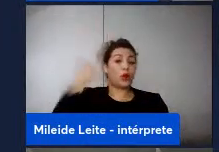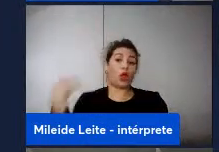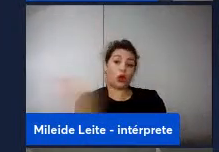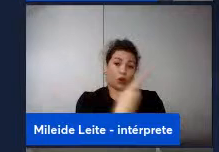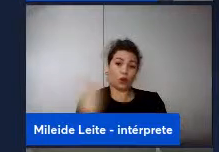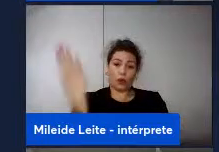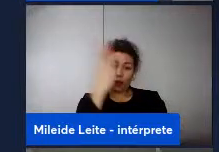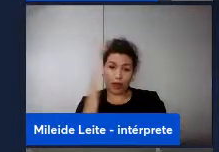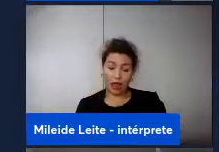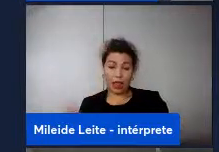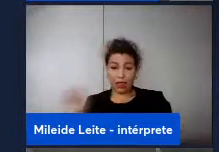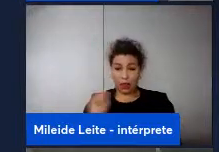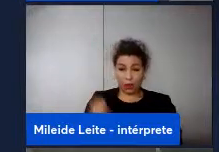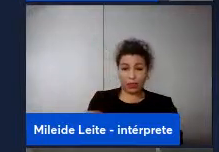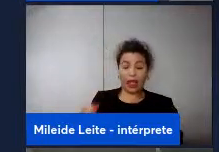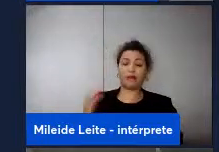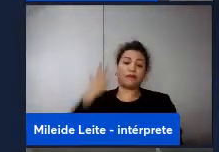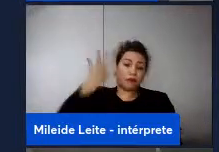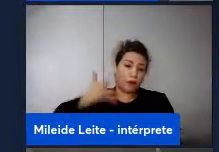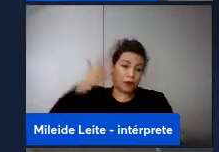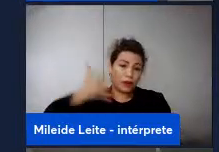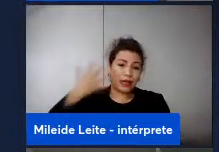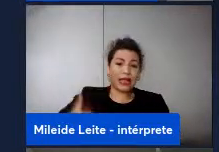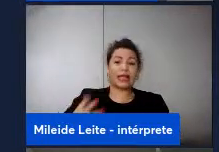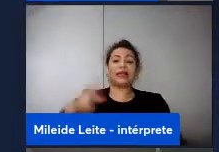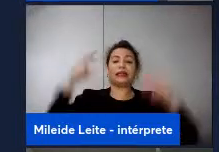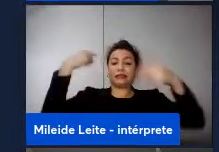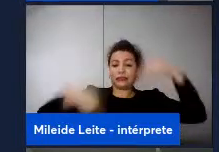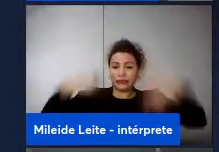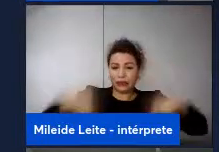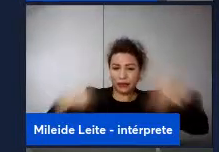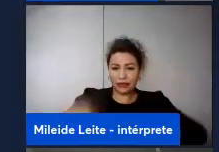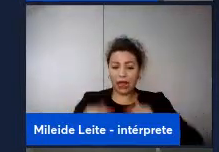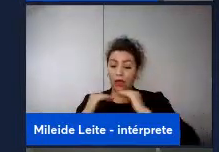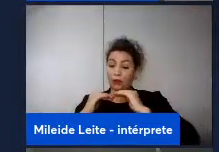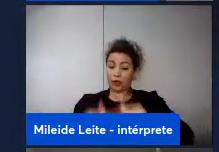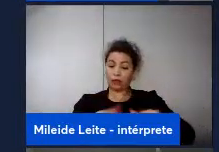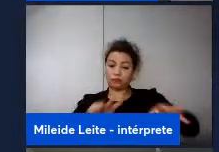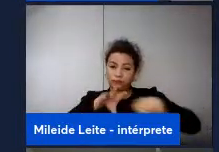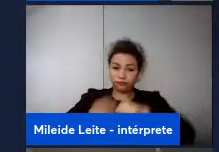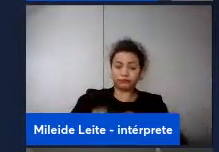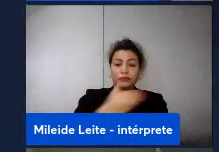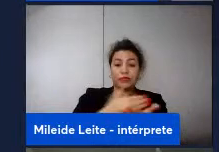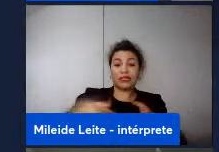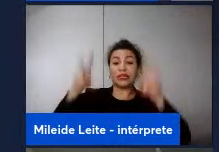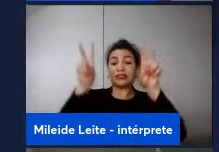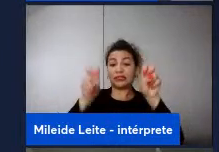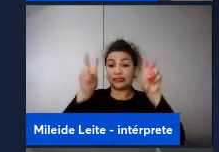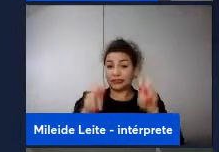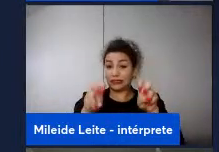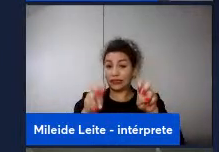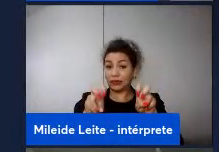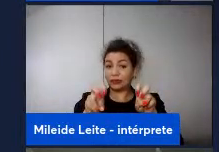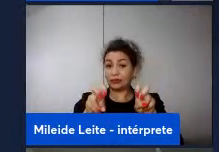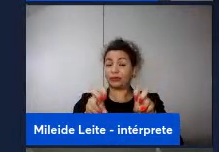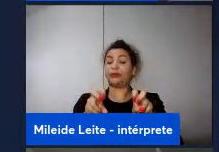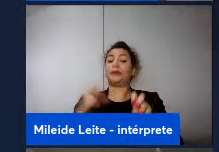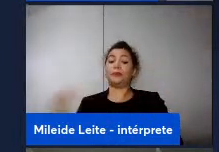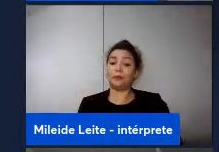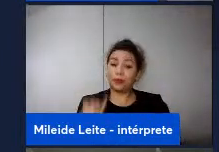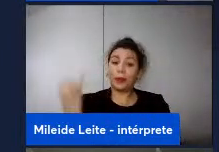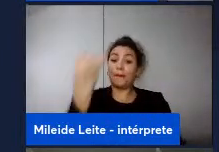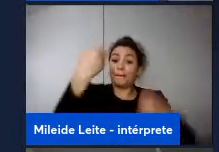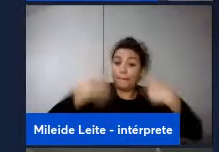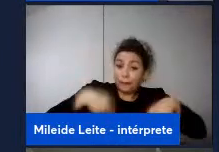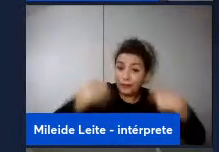a oitava jornada, ao tratar da maior equidade da formação inicial, irá tratar de um ponto bastante celeumático, que